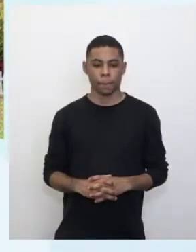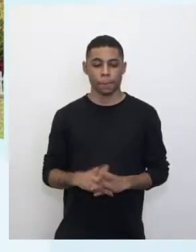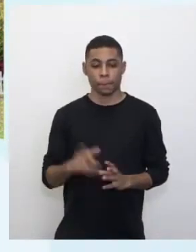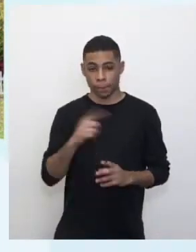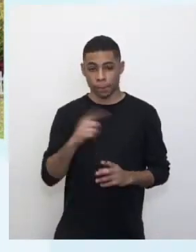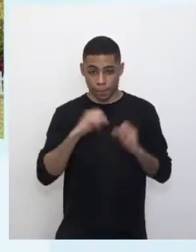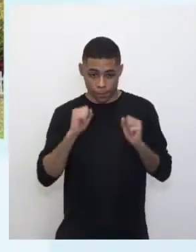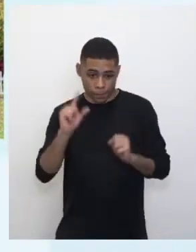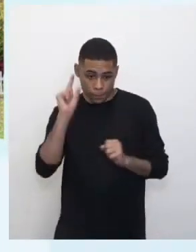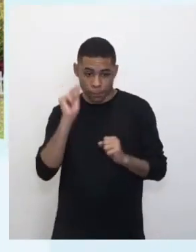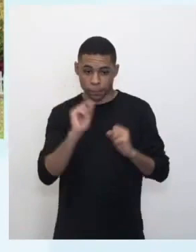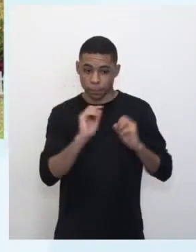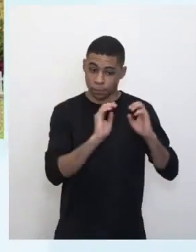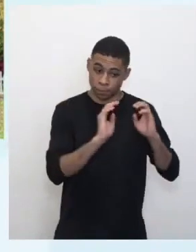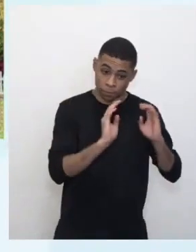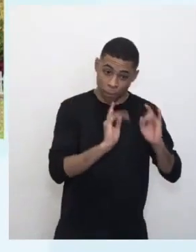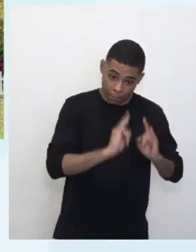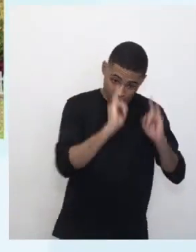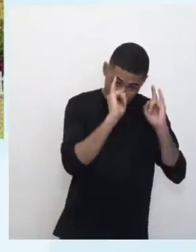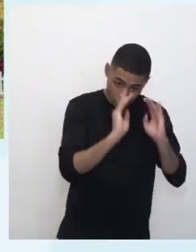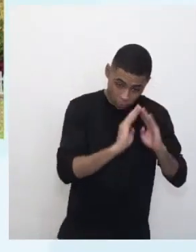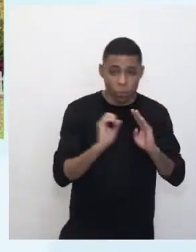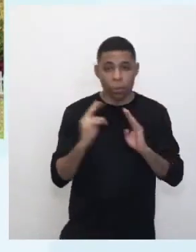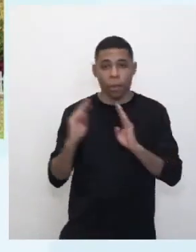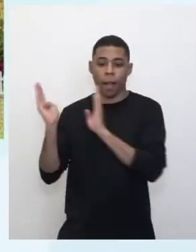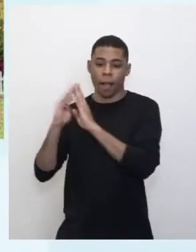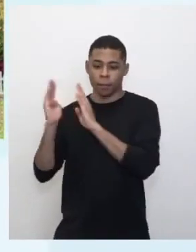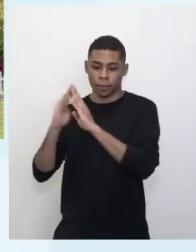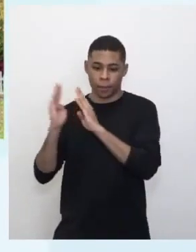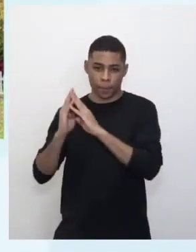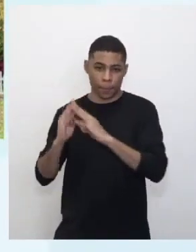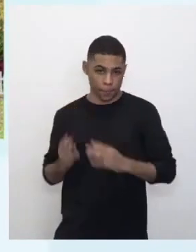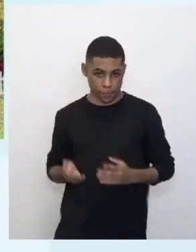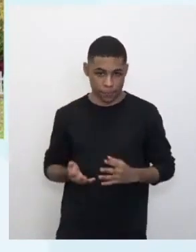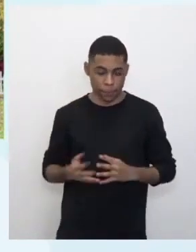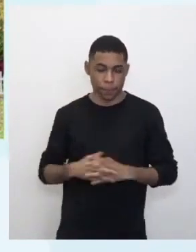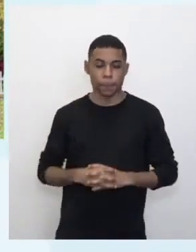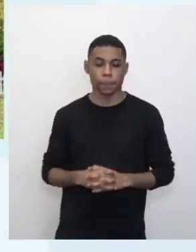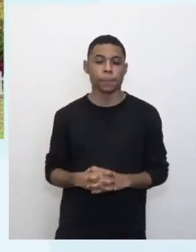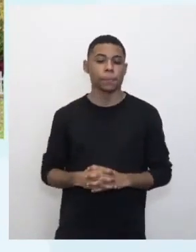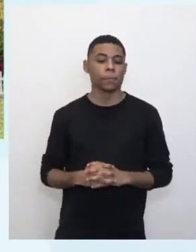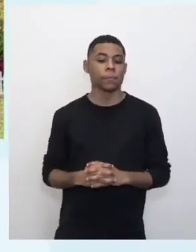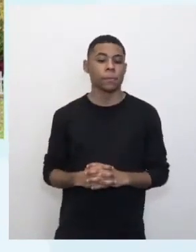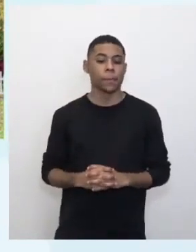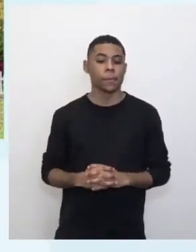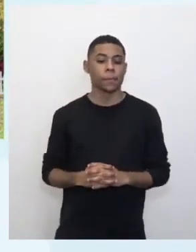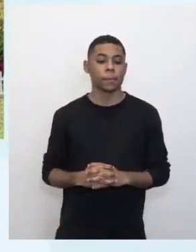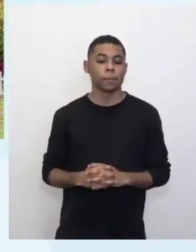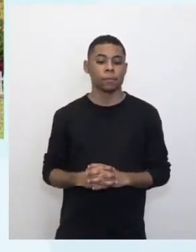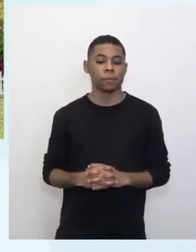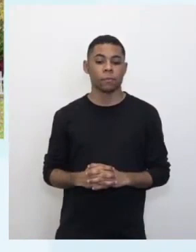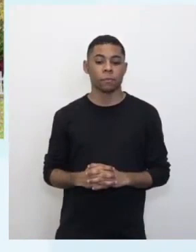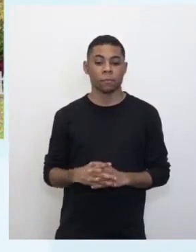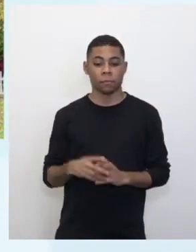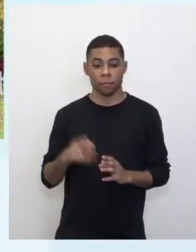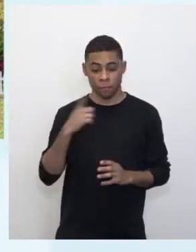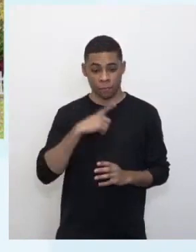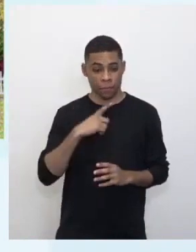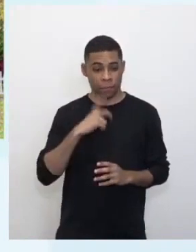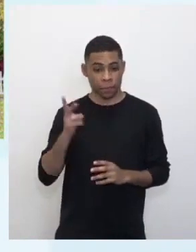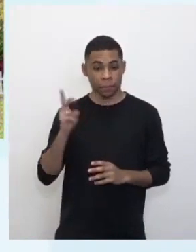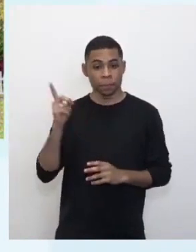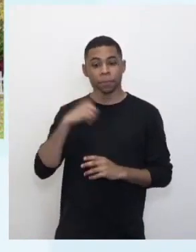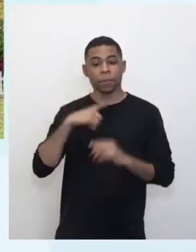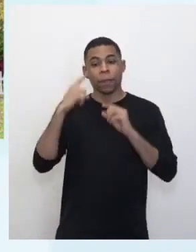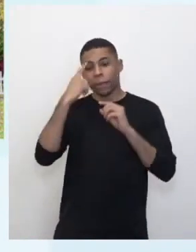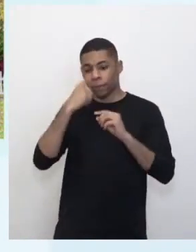do interior de um apartamento, parece ser bem espaçoso, né? That's nice, And a photo of the outside of a house. Né? Tem uma